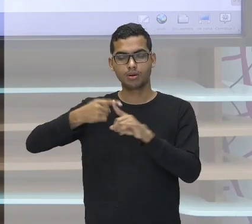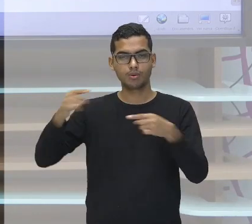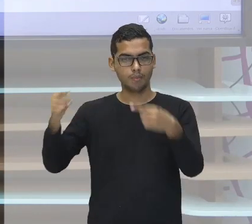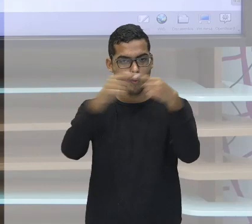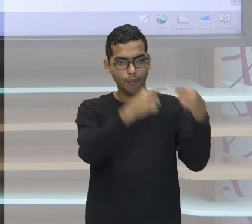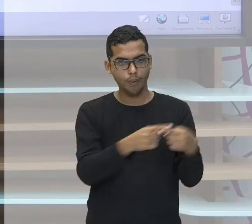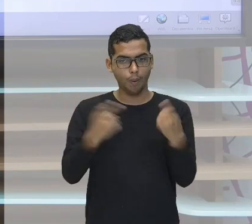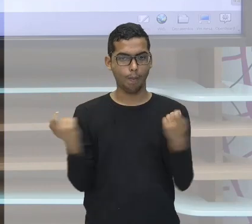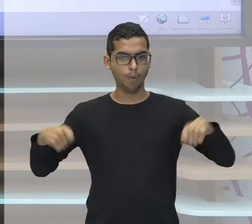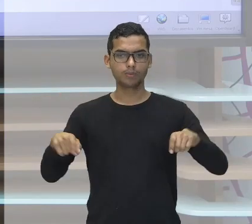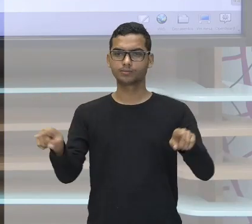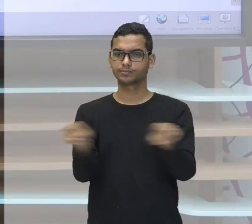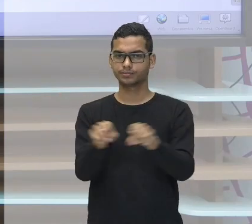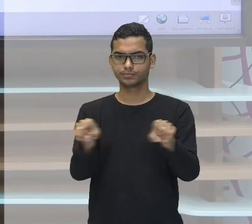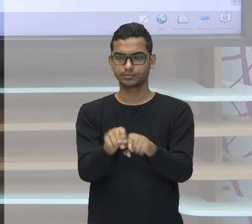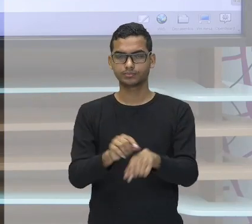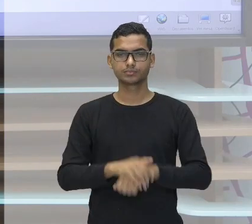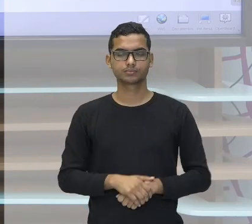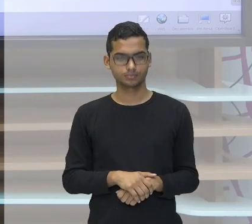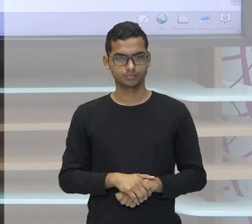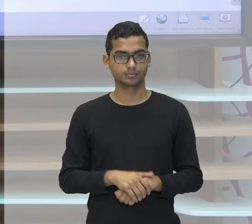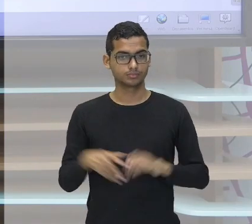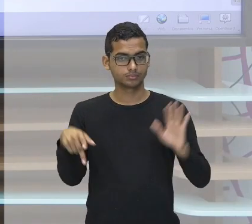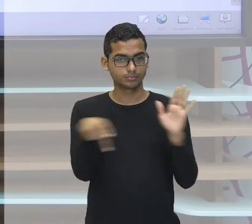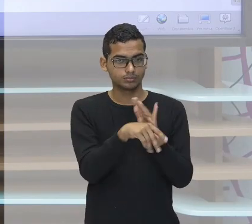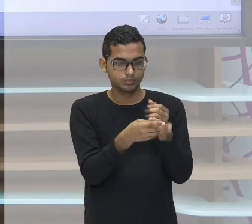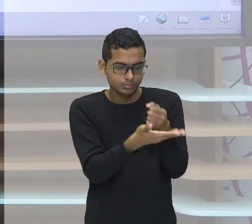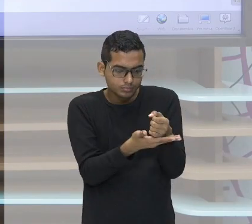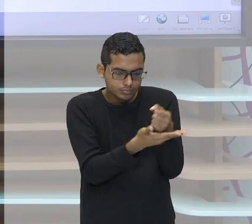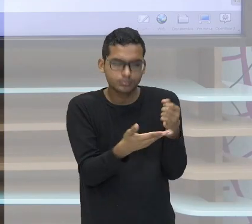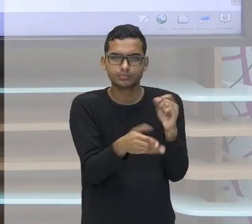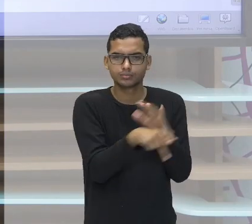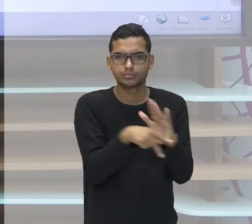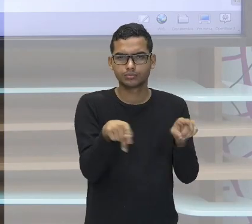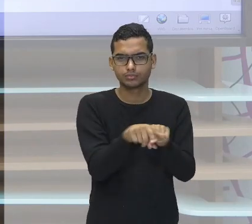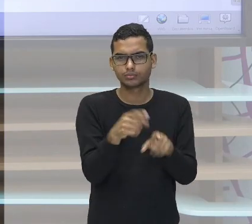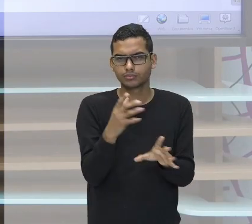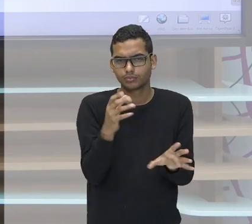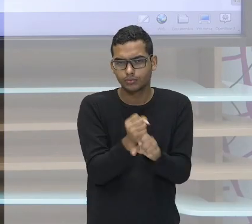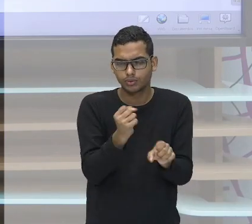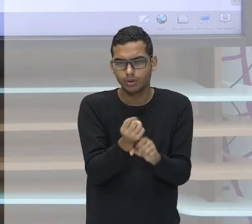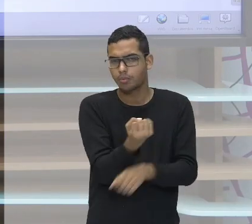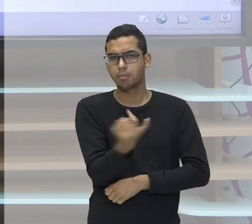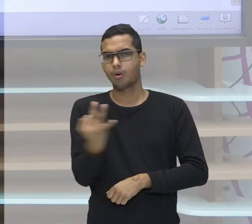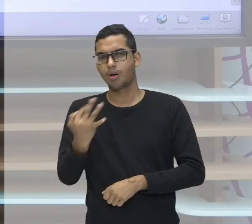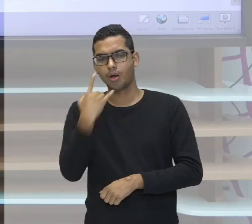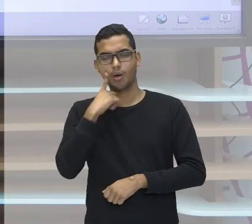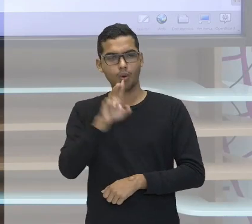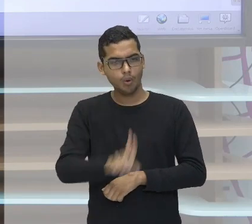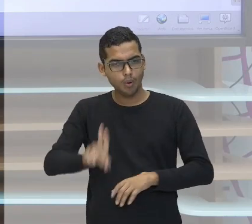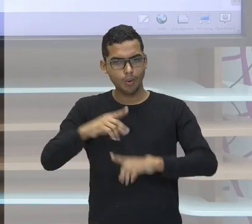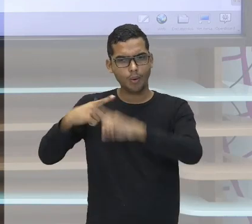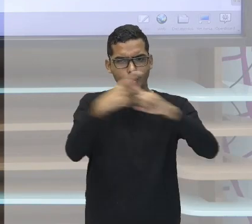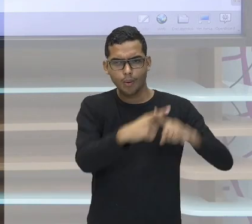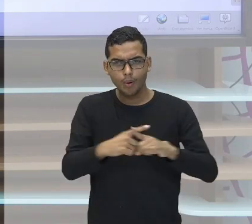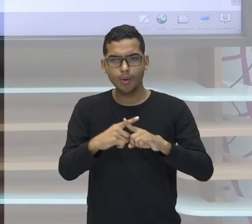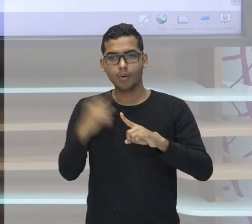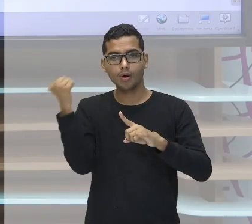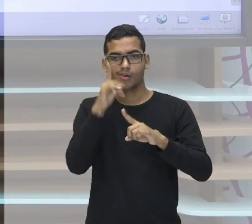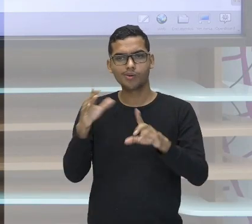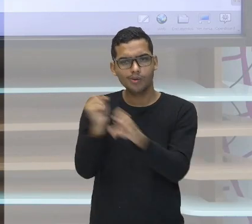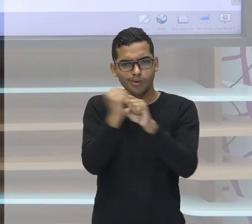combinações possíveis. E pelo princípio fundamental da contagem, a gente sabe que a gente usa da multiplicação para poder calcular